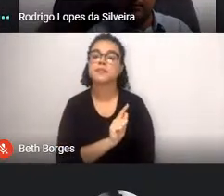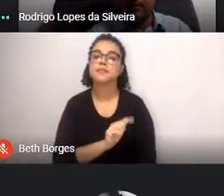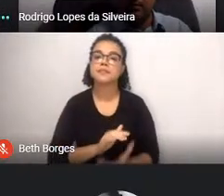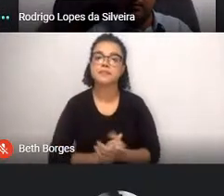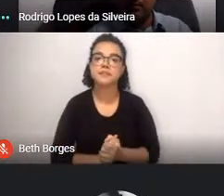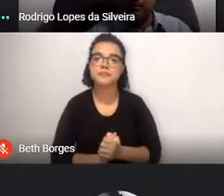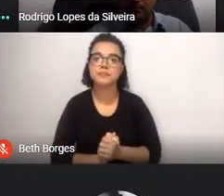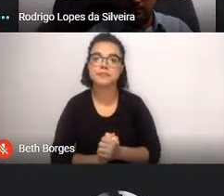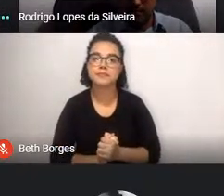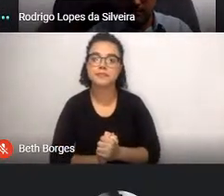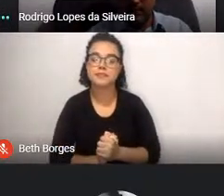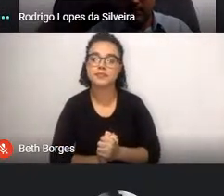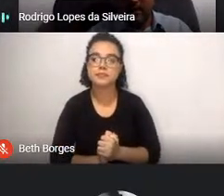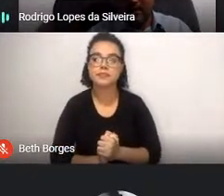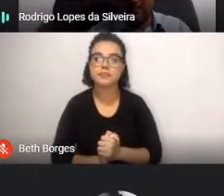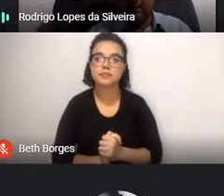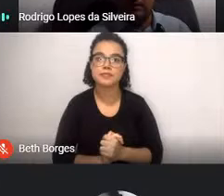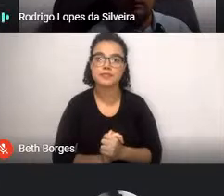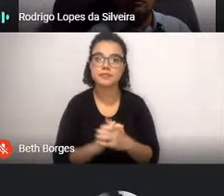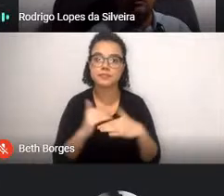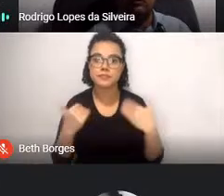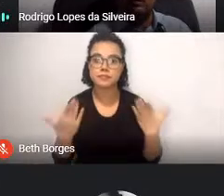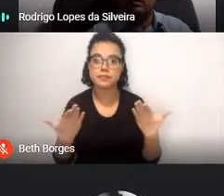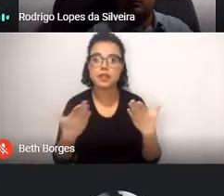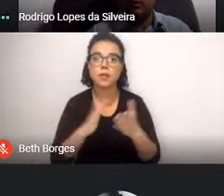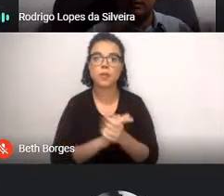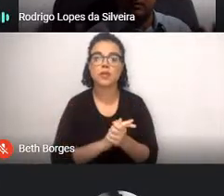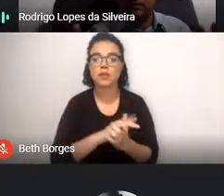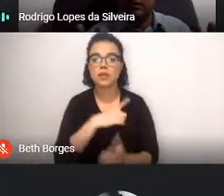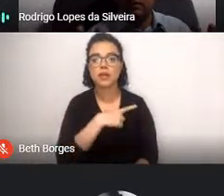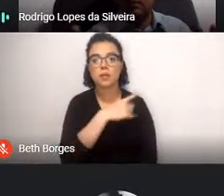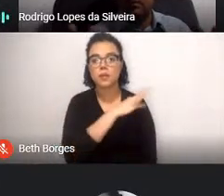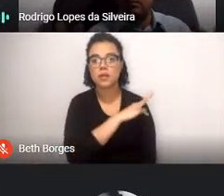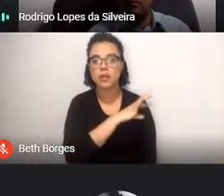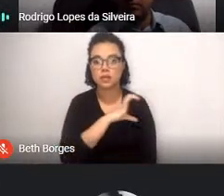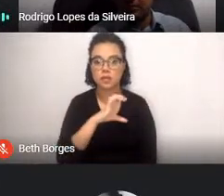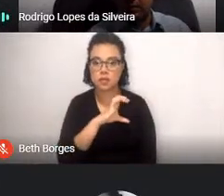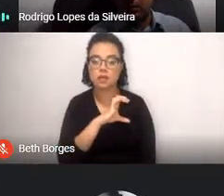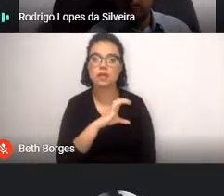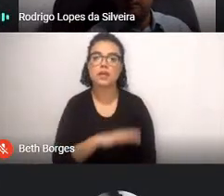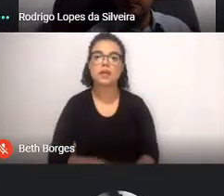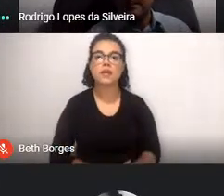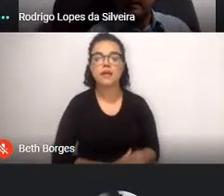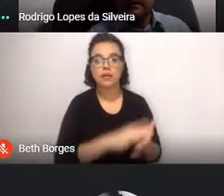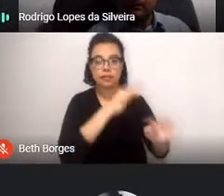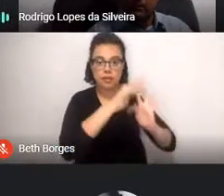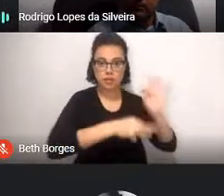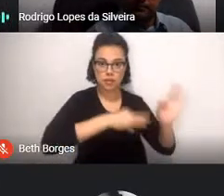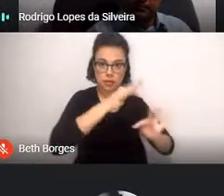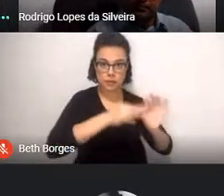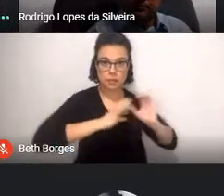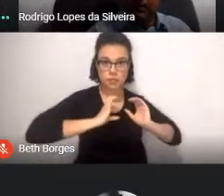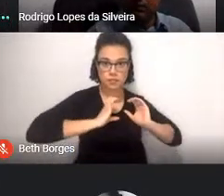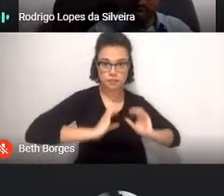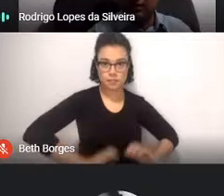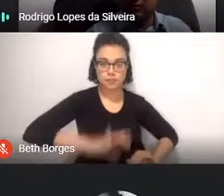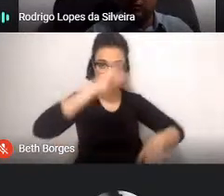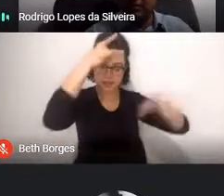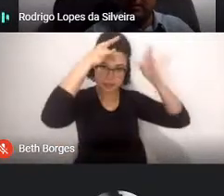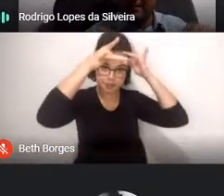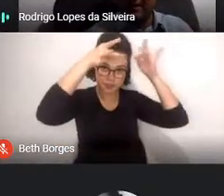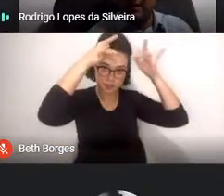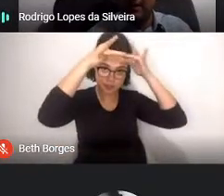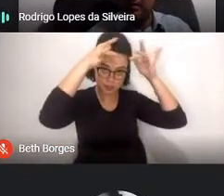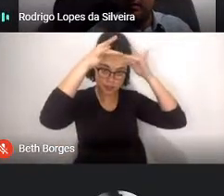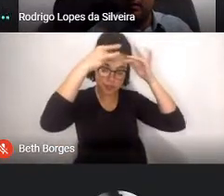TCC. Dela clássica, né, que eu digo, só TCC, terapia cognitivo comportamental. Então, estou falando